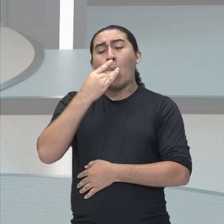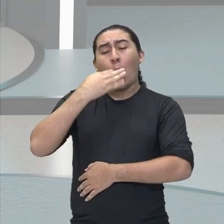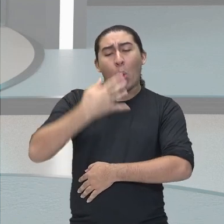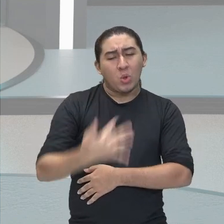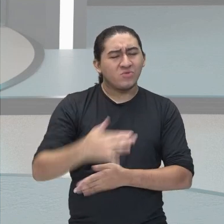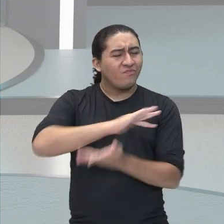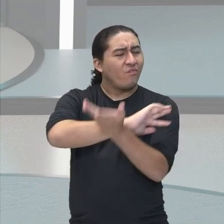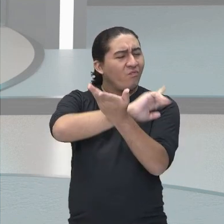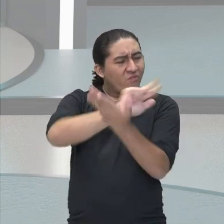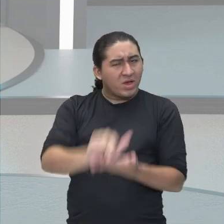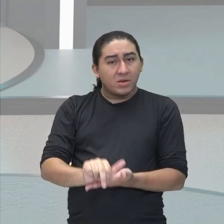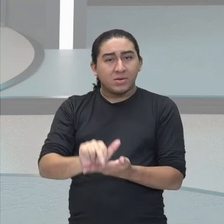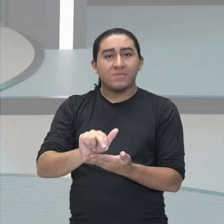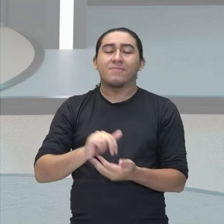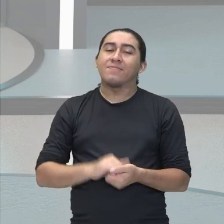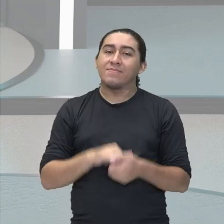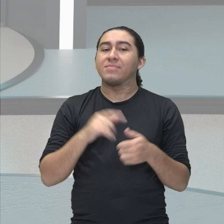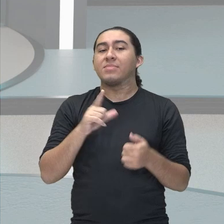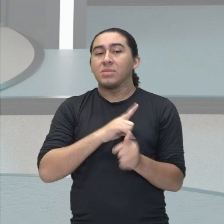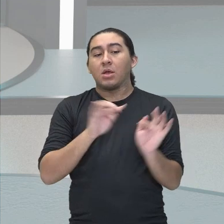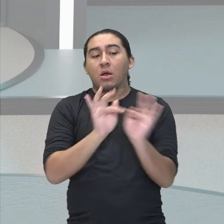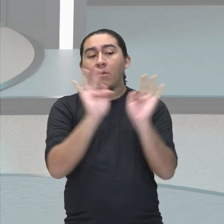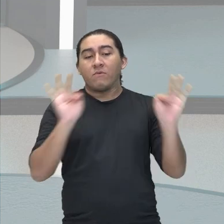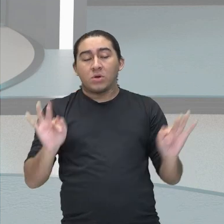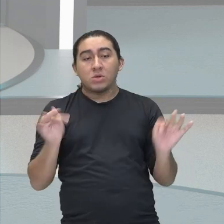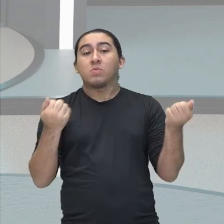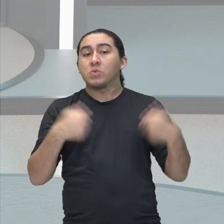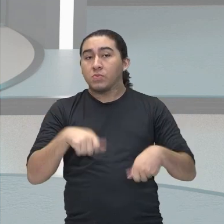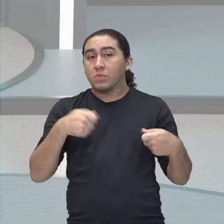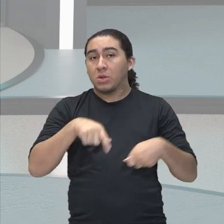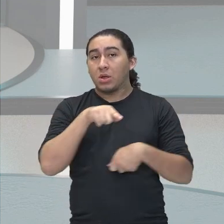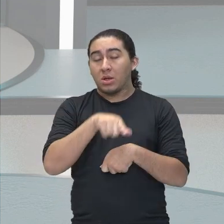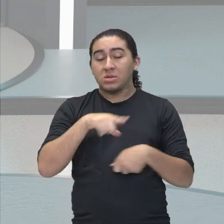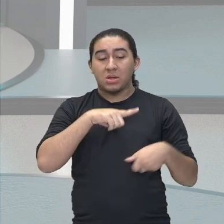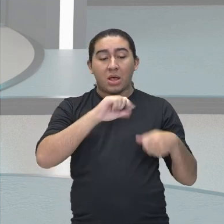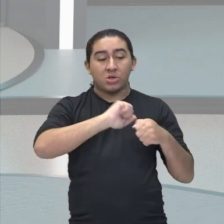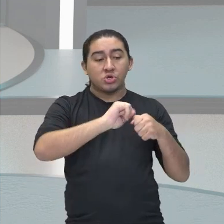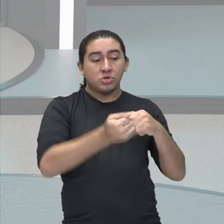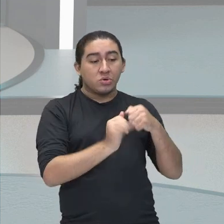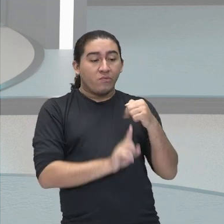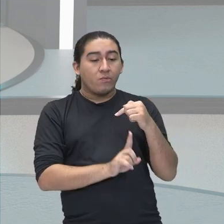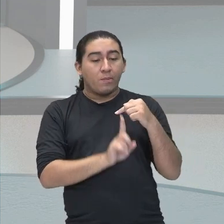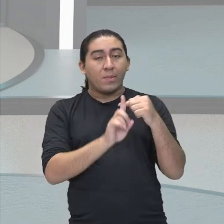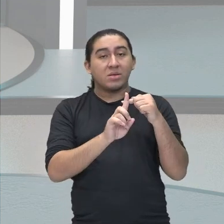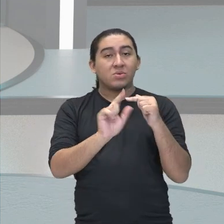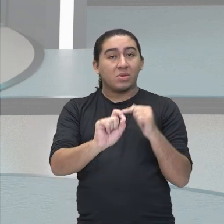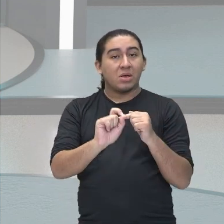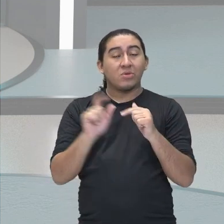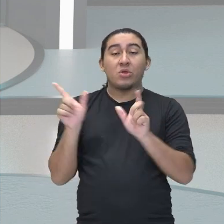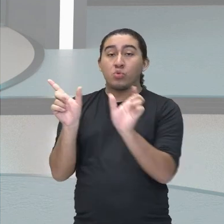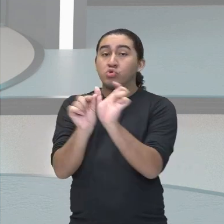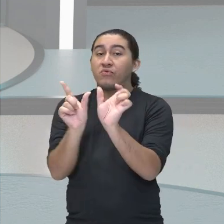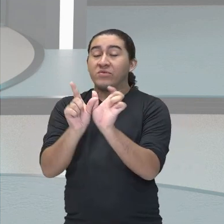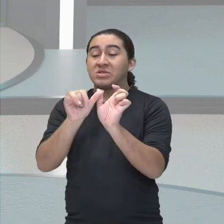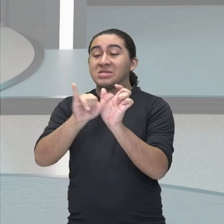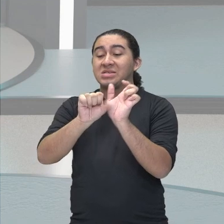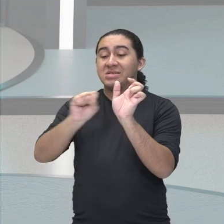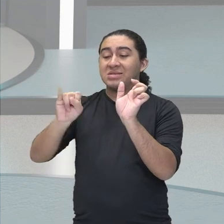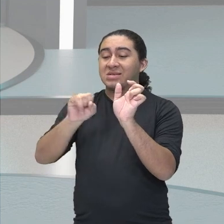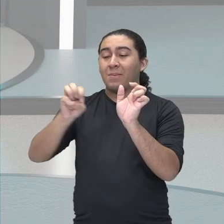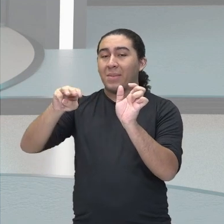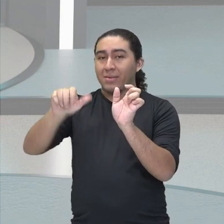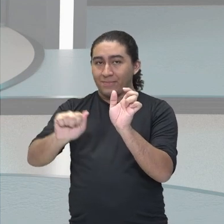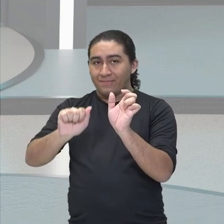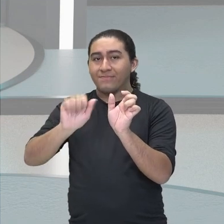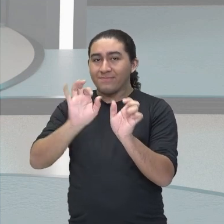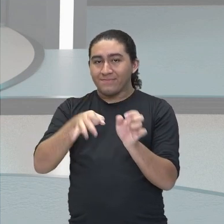formada da seguinte forma, né? O adjetivo acrescido de um sufixo, coloridíssima.